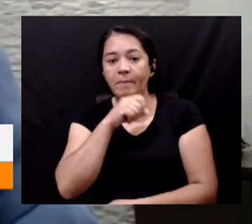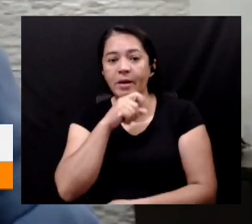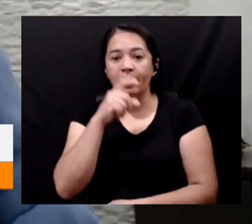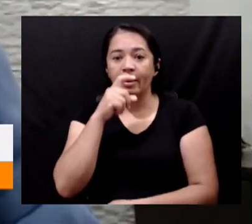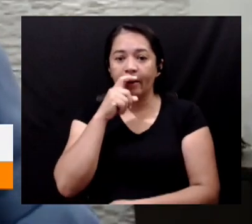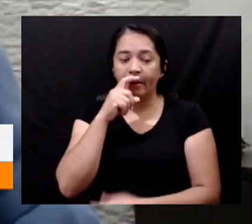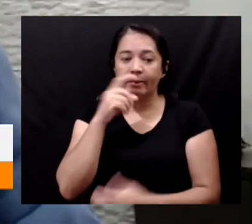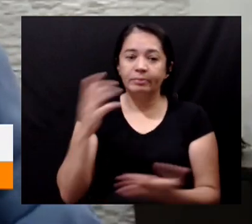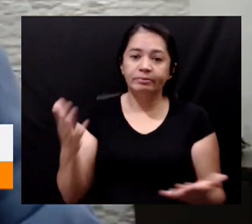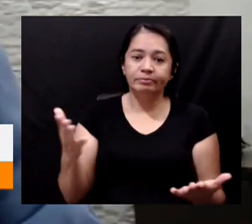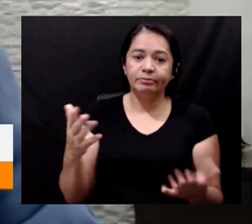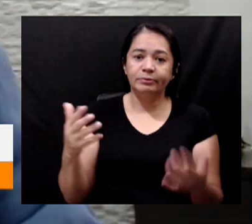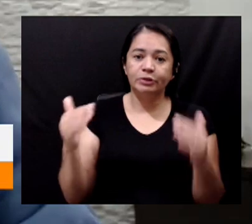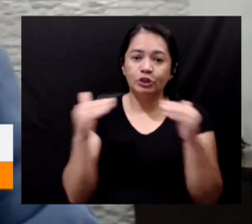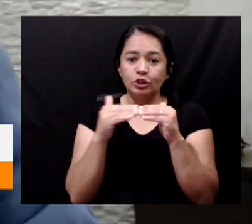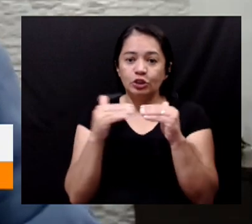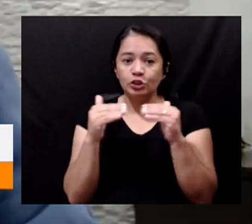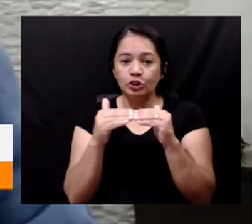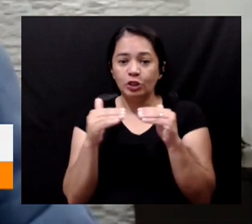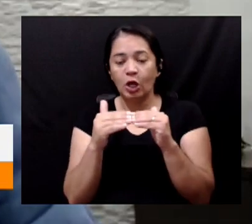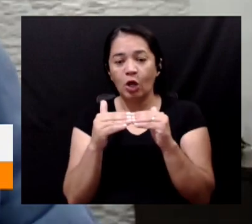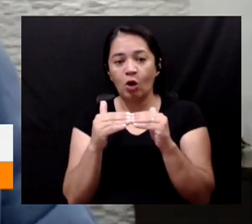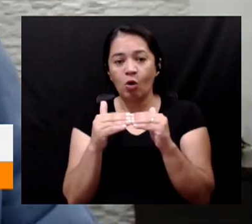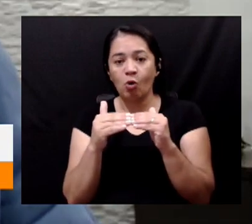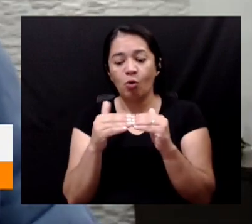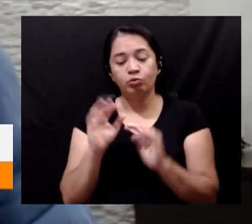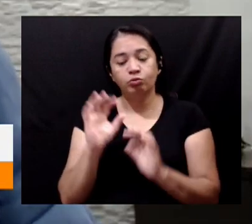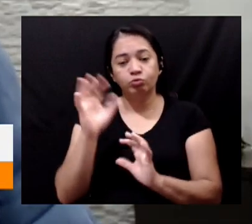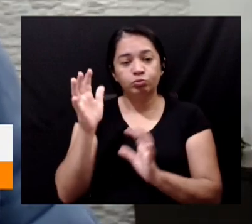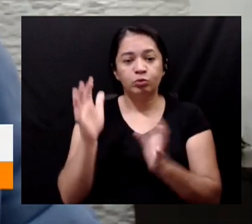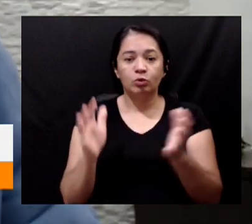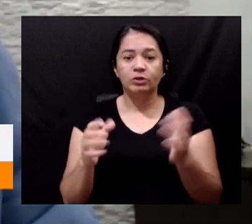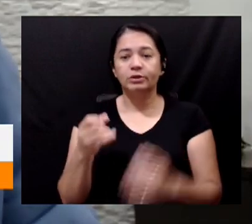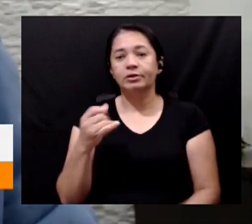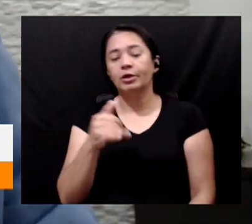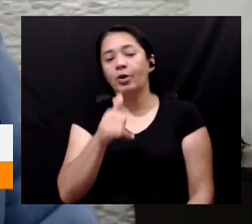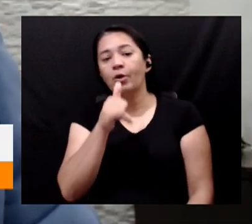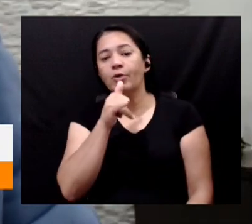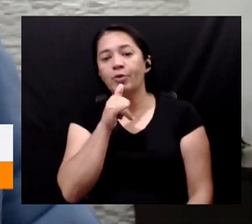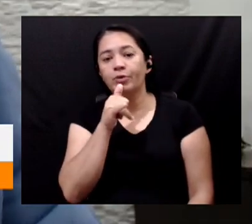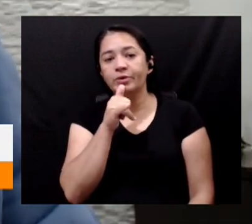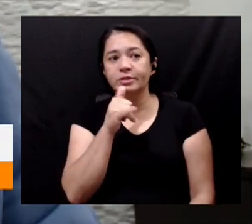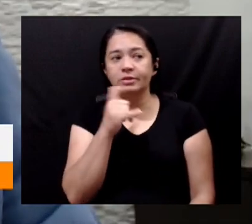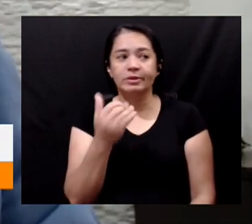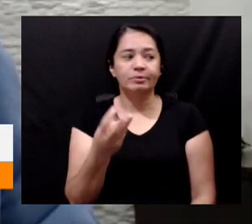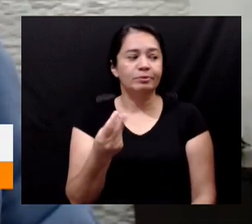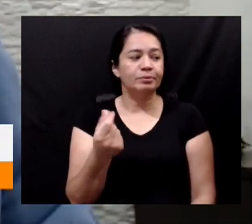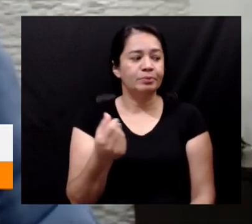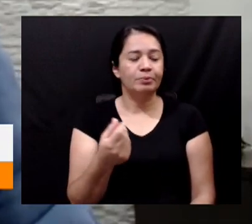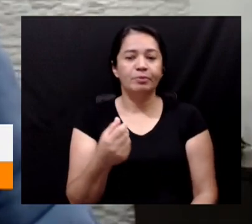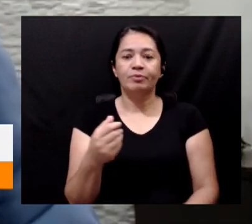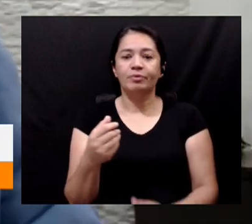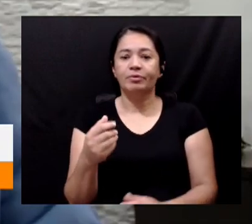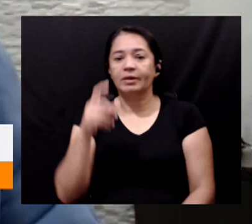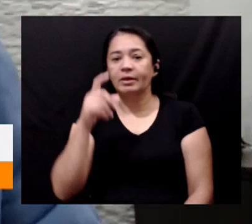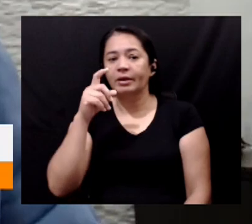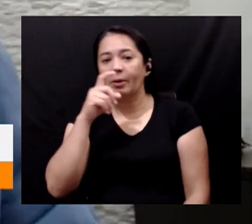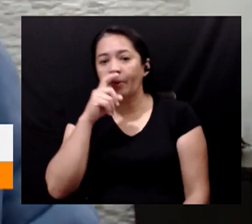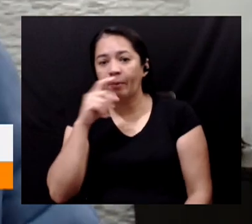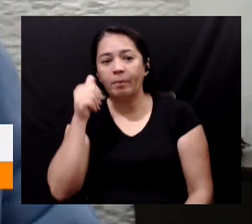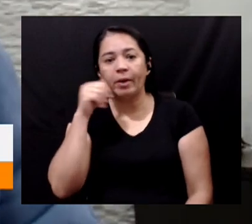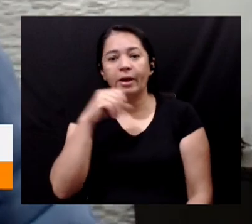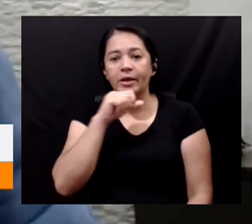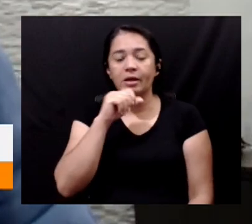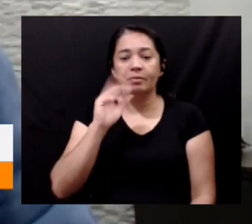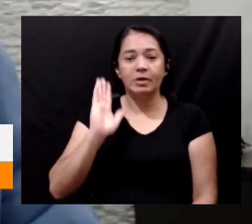a ocorrência da situação, né? Então, se, por exemplo, há um caso em que os pais têm ciência do que está acontecendo, eles